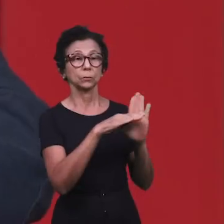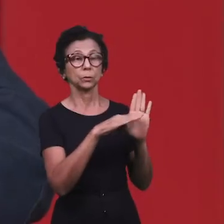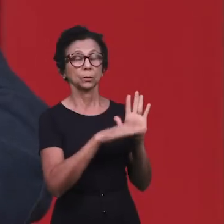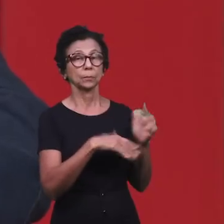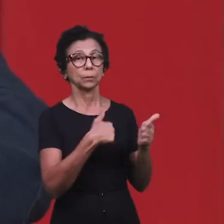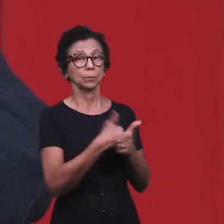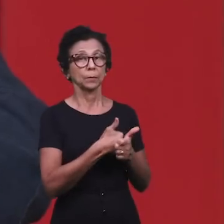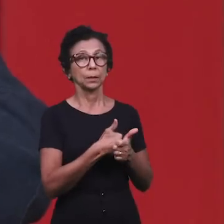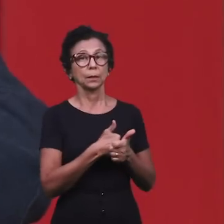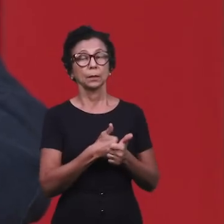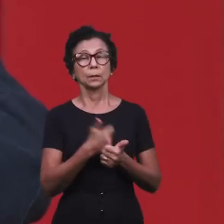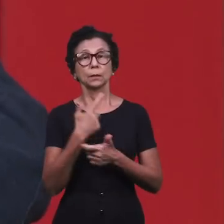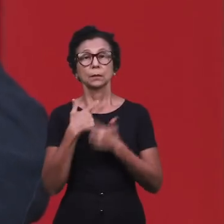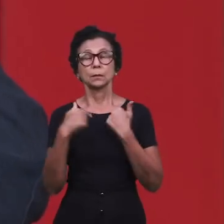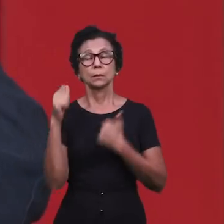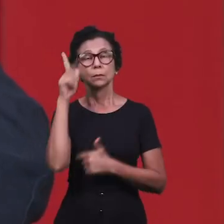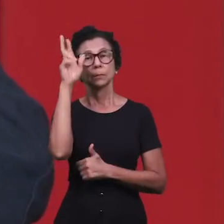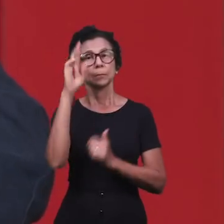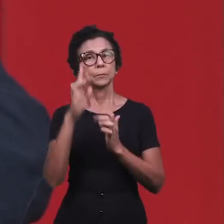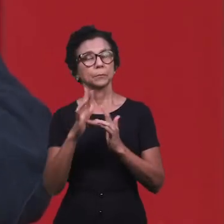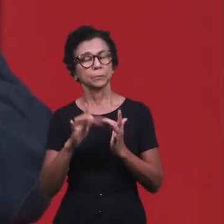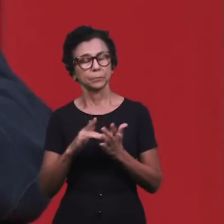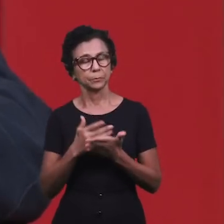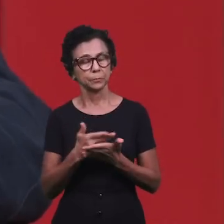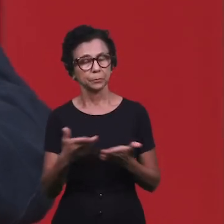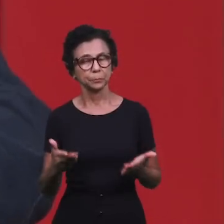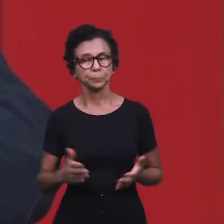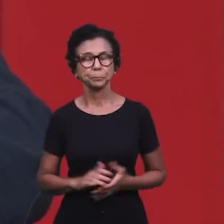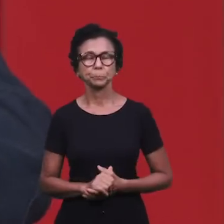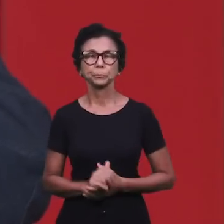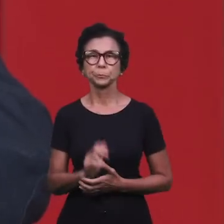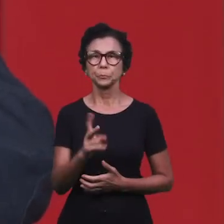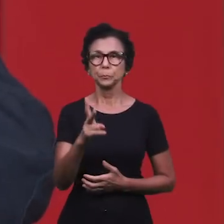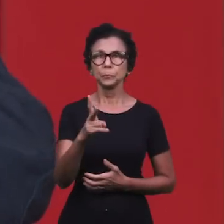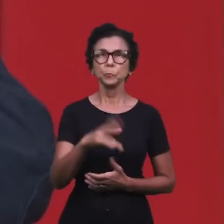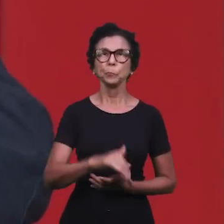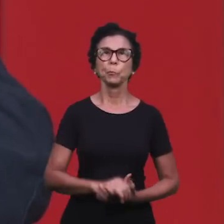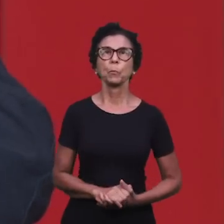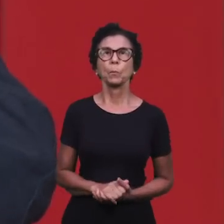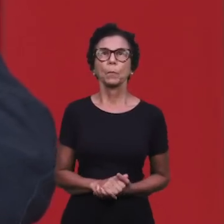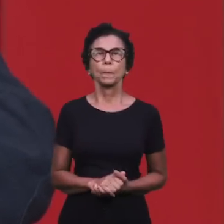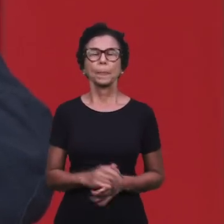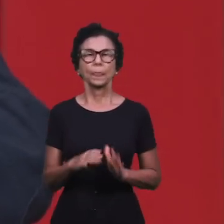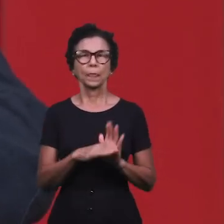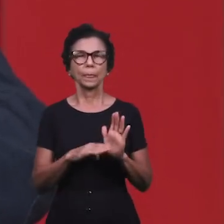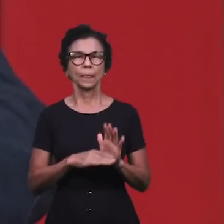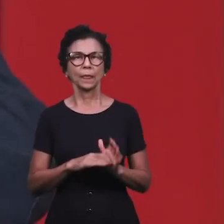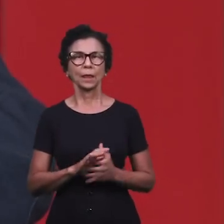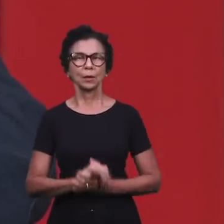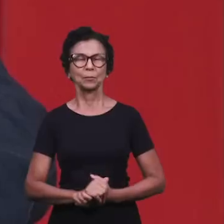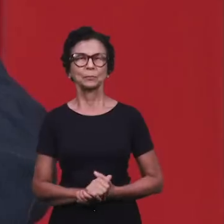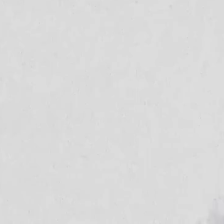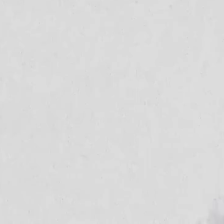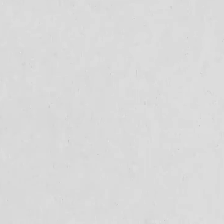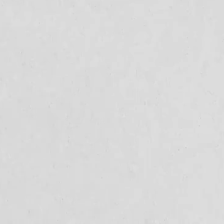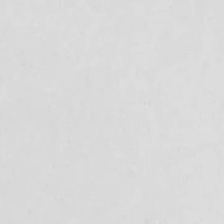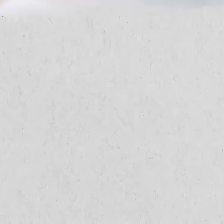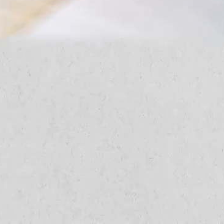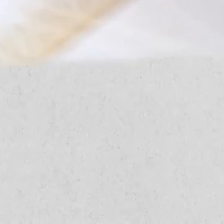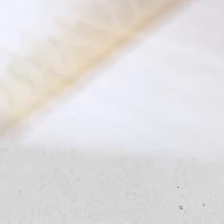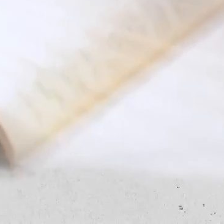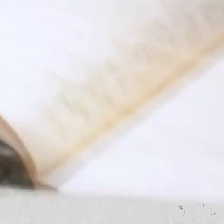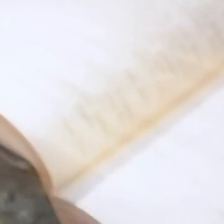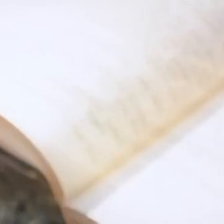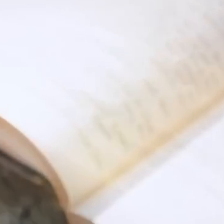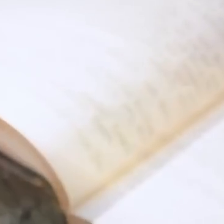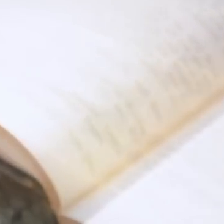A todos, a paz do Senhor. Nós vamos continuar o nosso programa logo depois da vinheta.